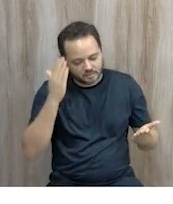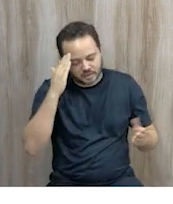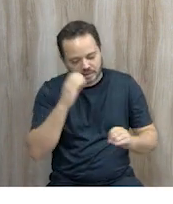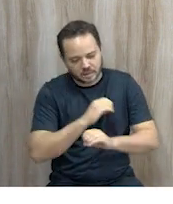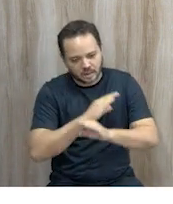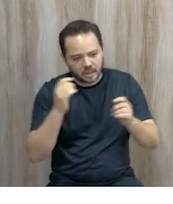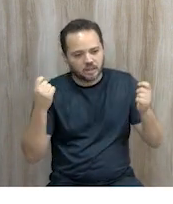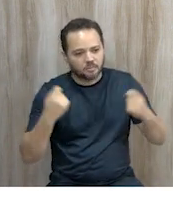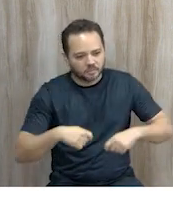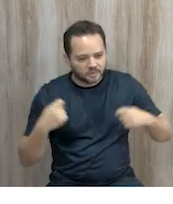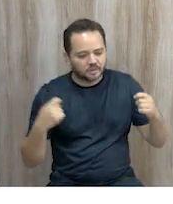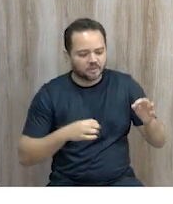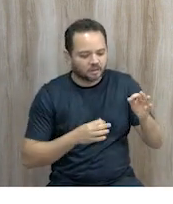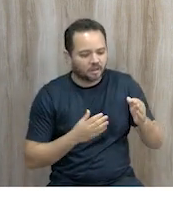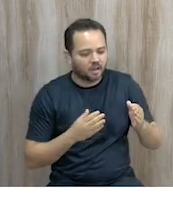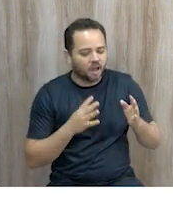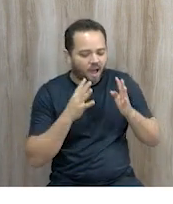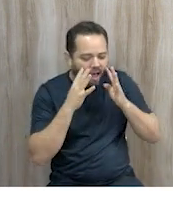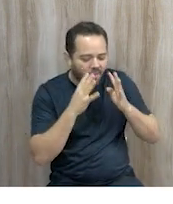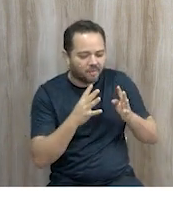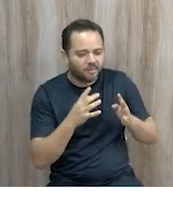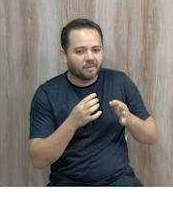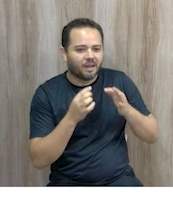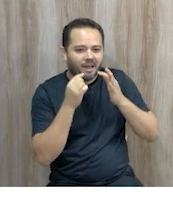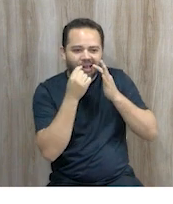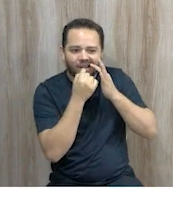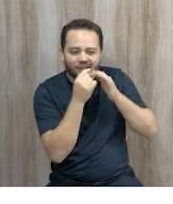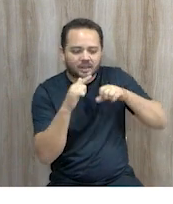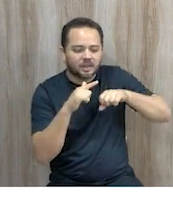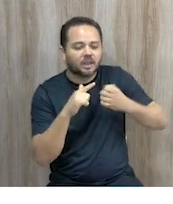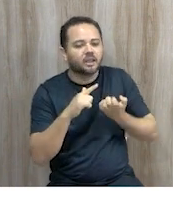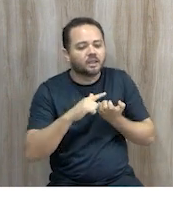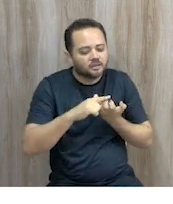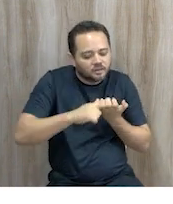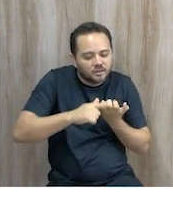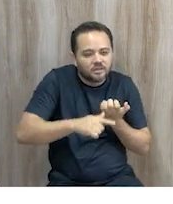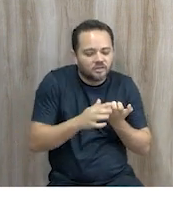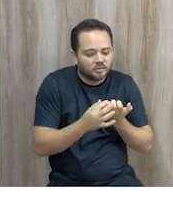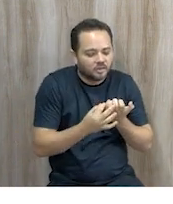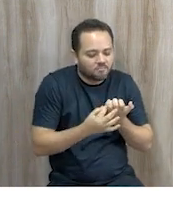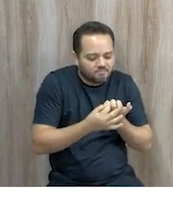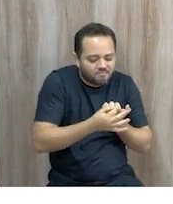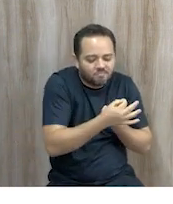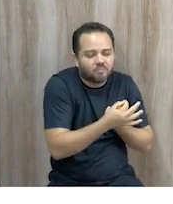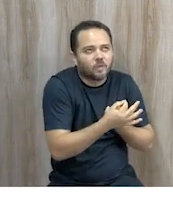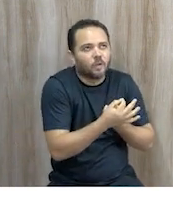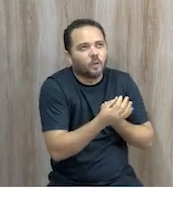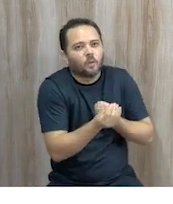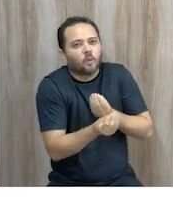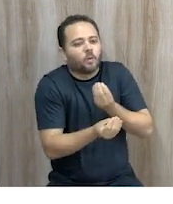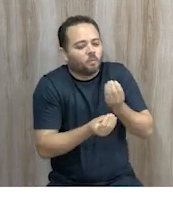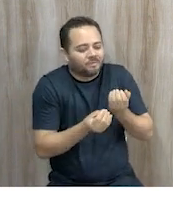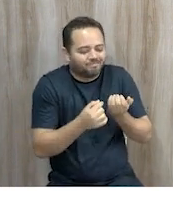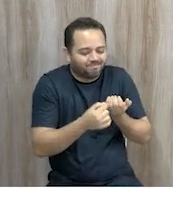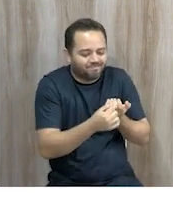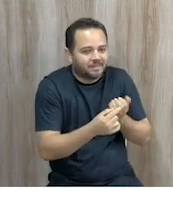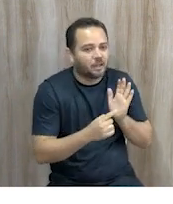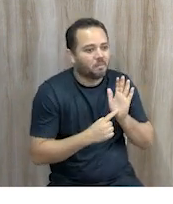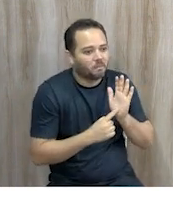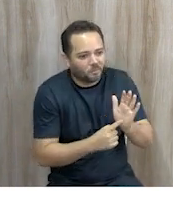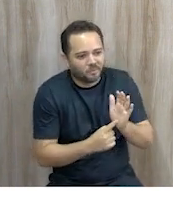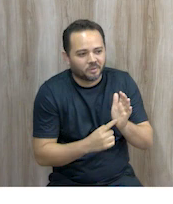função estética do zênite gengival. Ela deixa claro como o zênite gengival, como